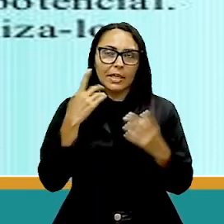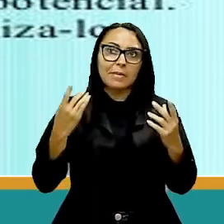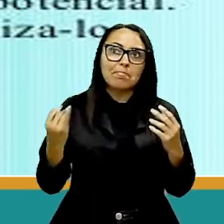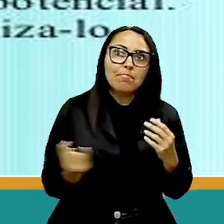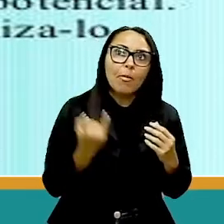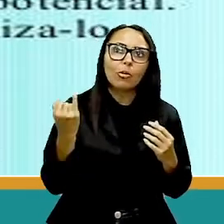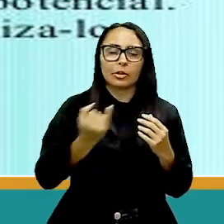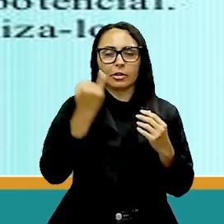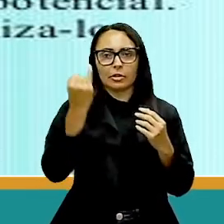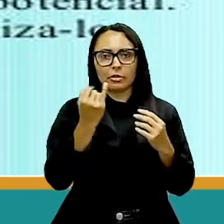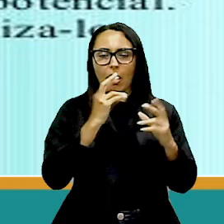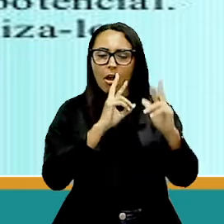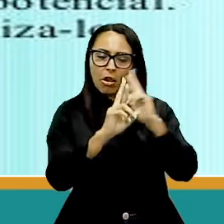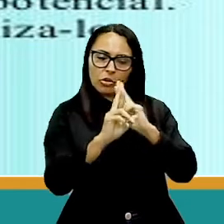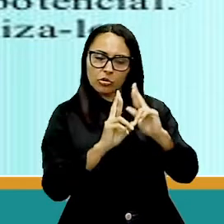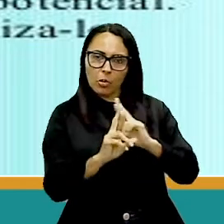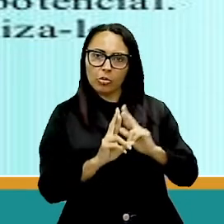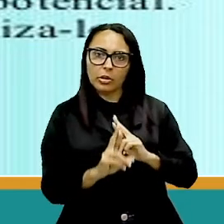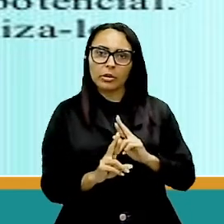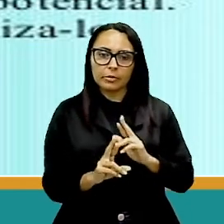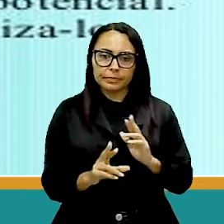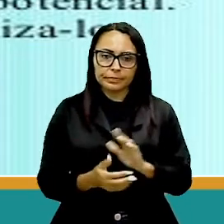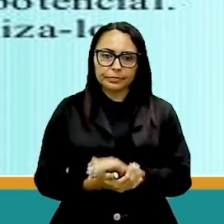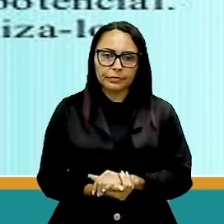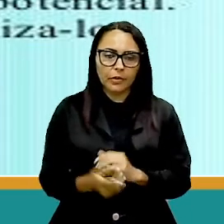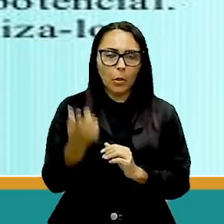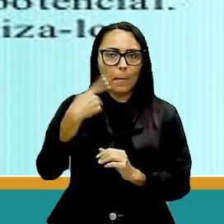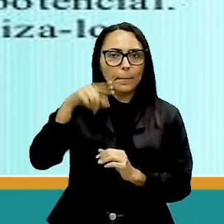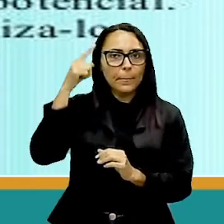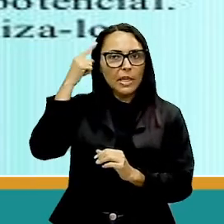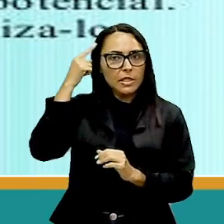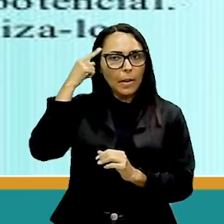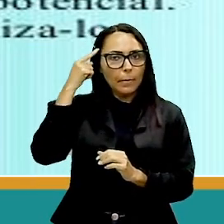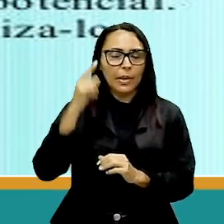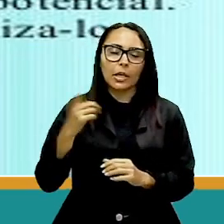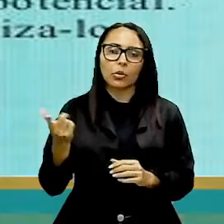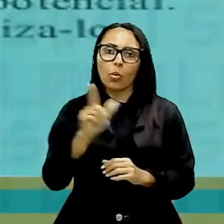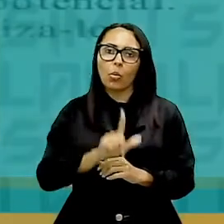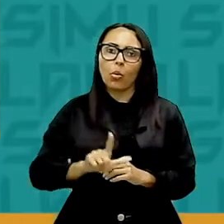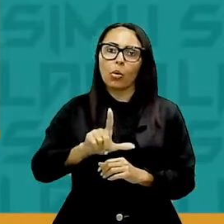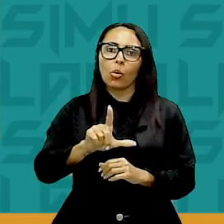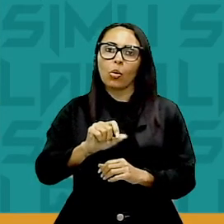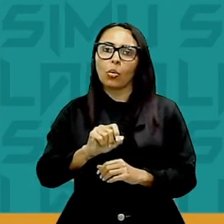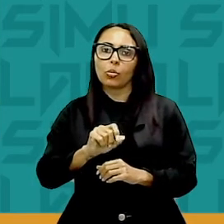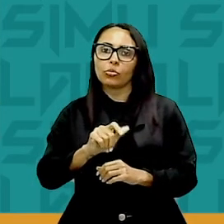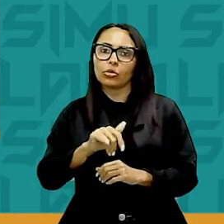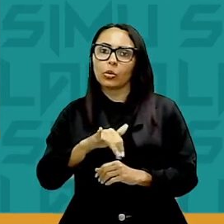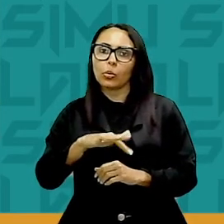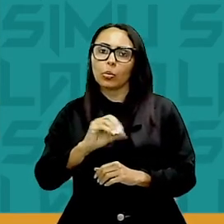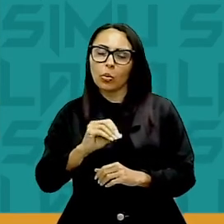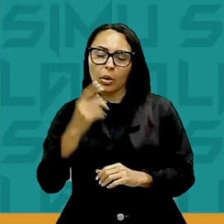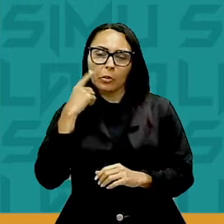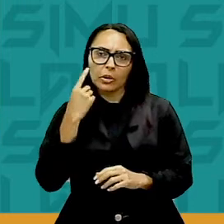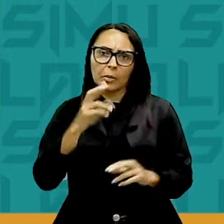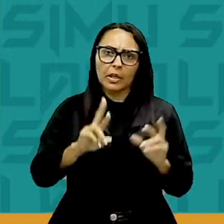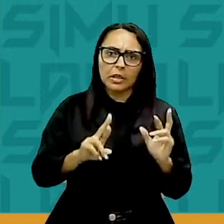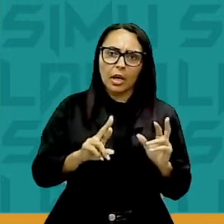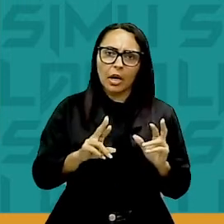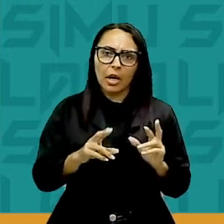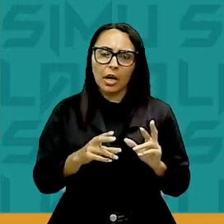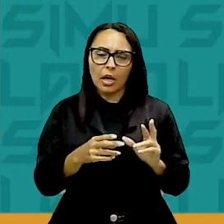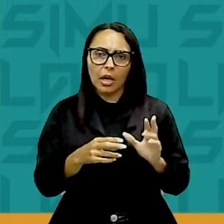na hora de responder, que é a questão do pensamento lógico, e muitas vezes a resposta está